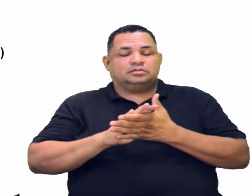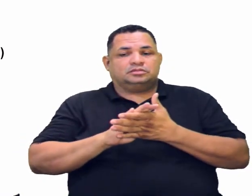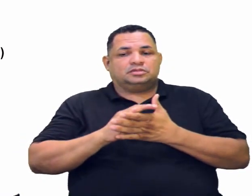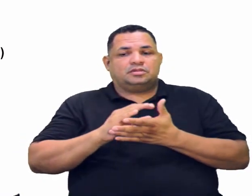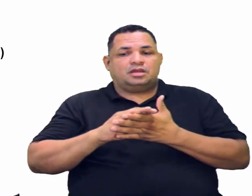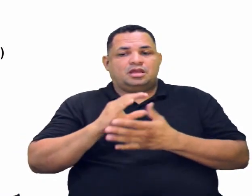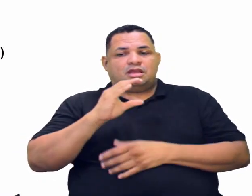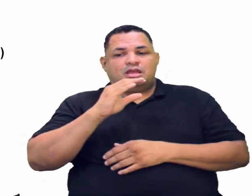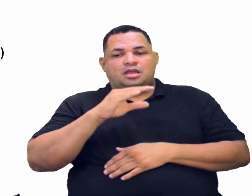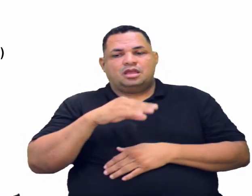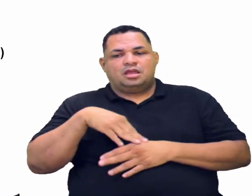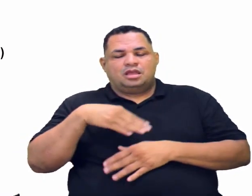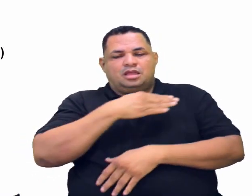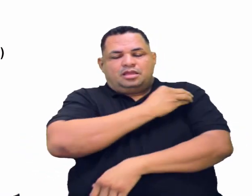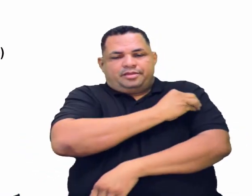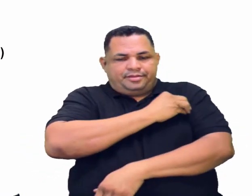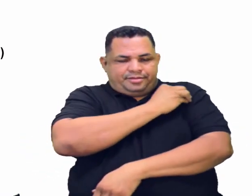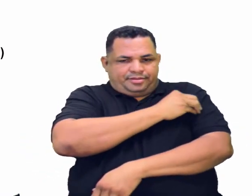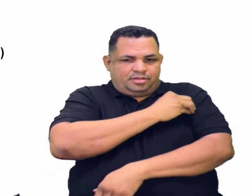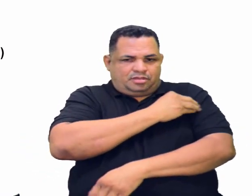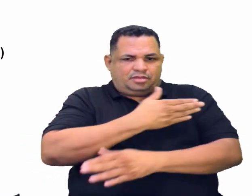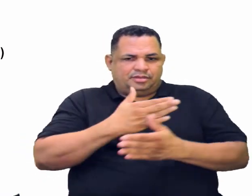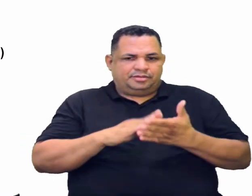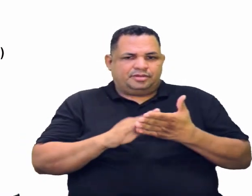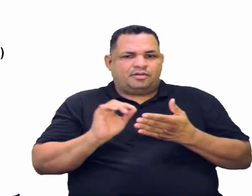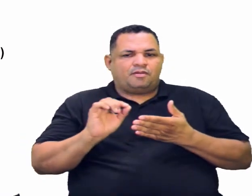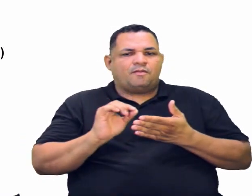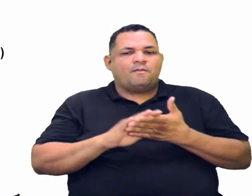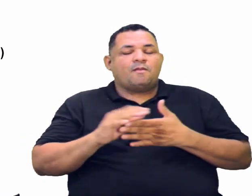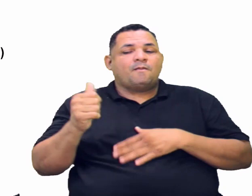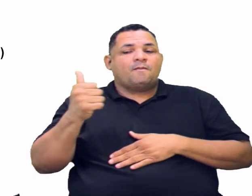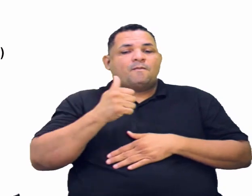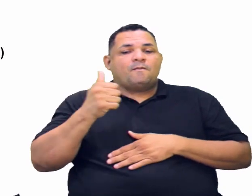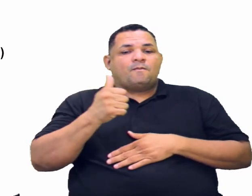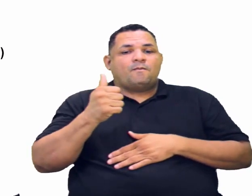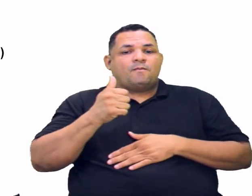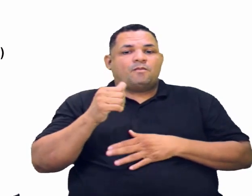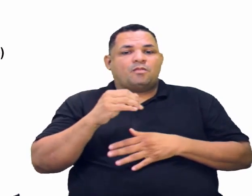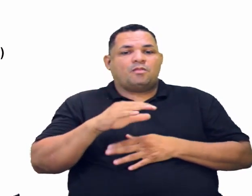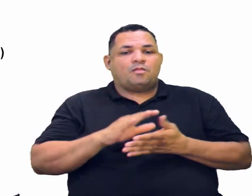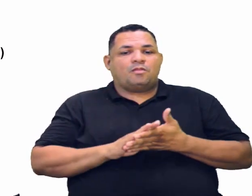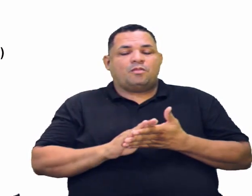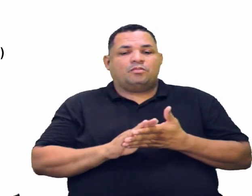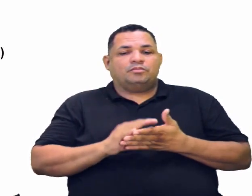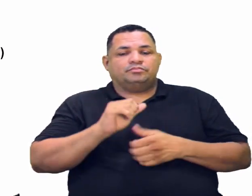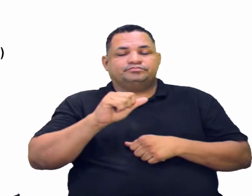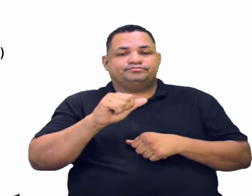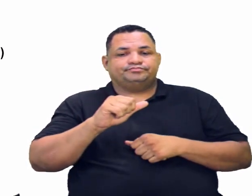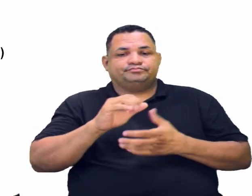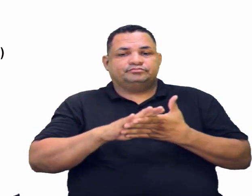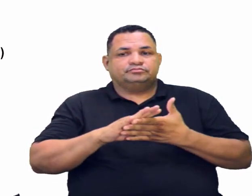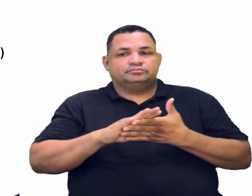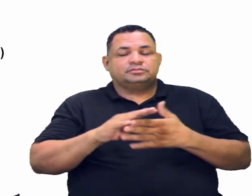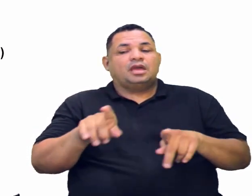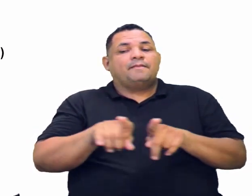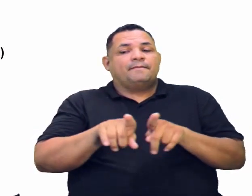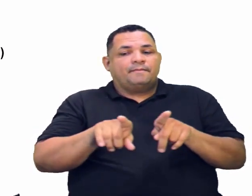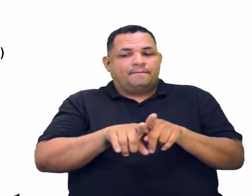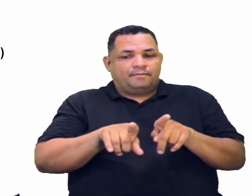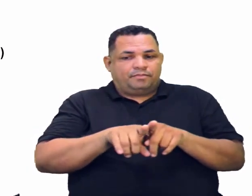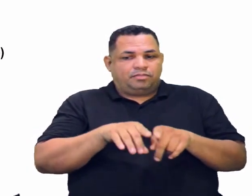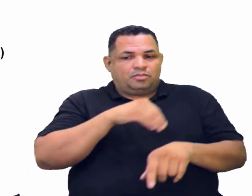álcool. E como este cara, este elemento aqui, é primário, é um carbono primário, o álcool formado também